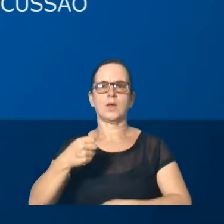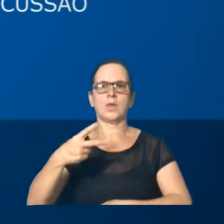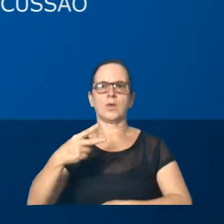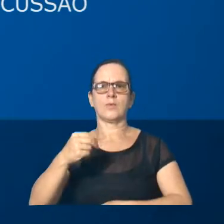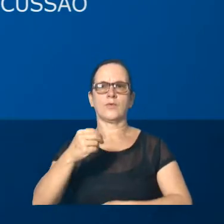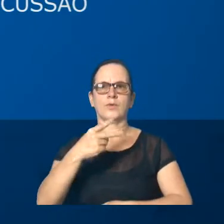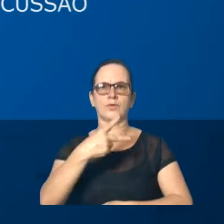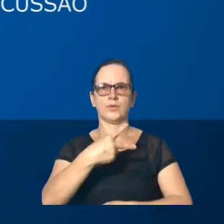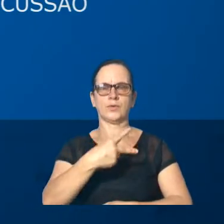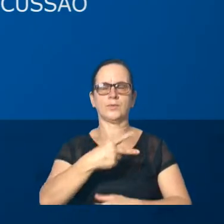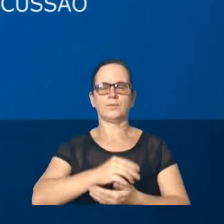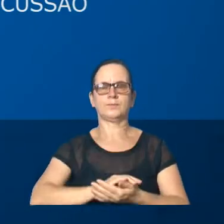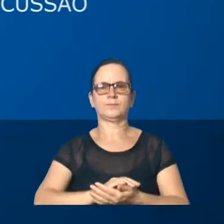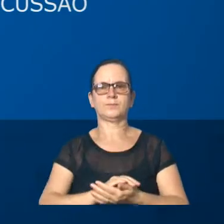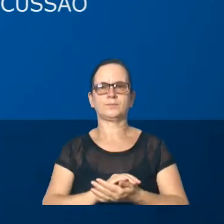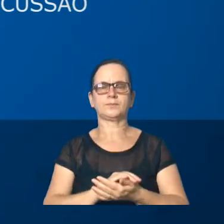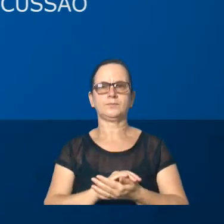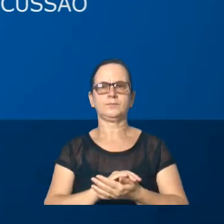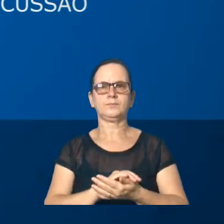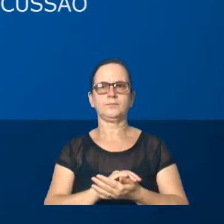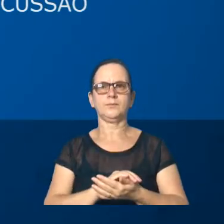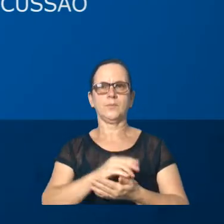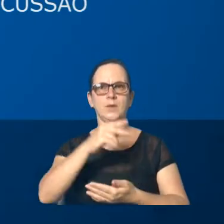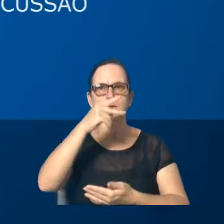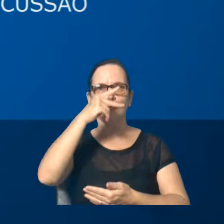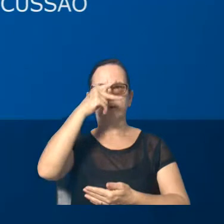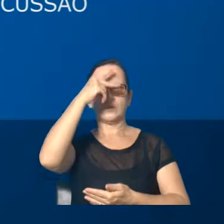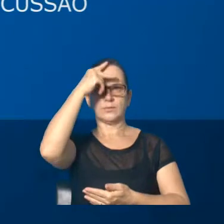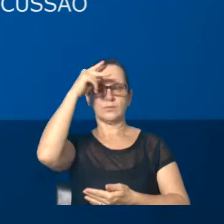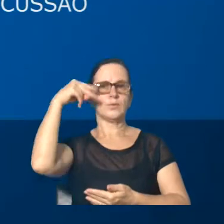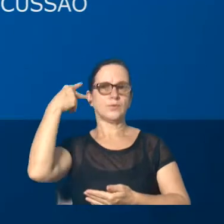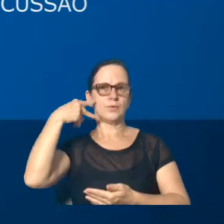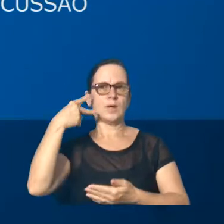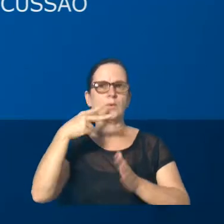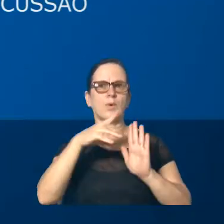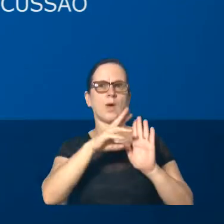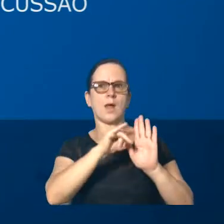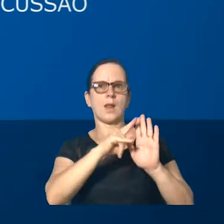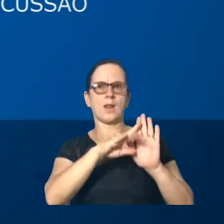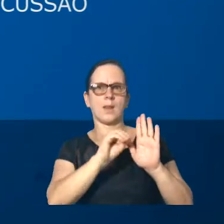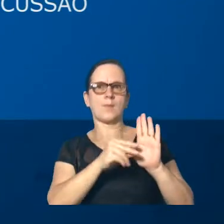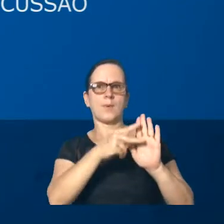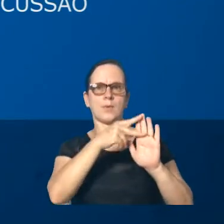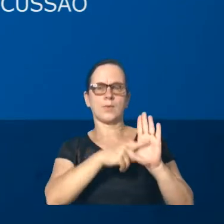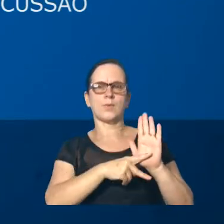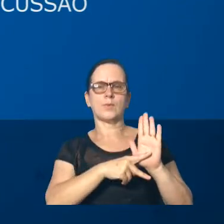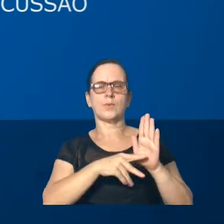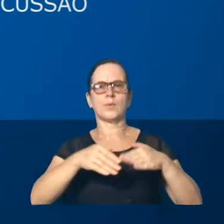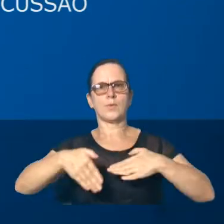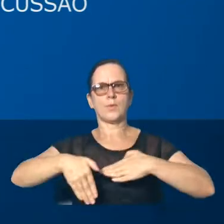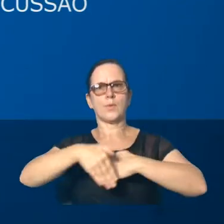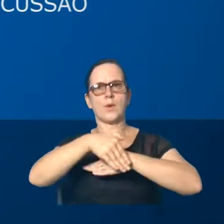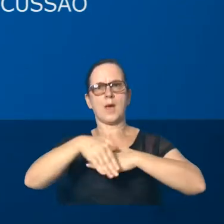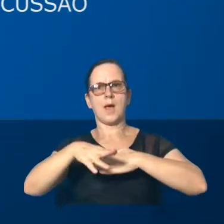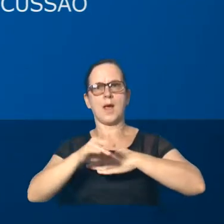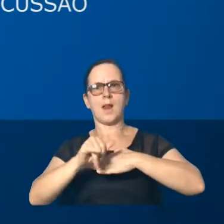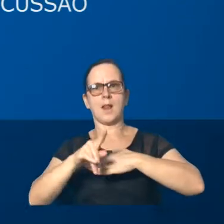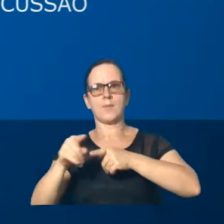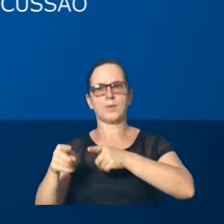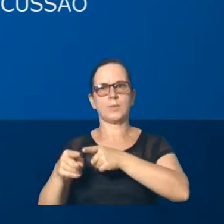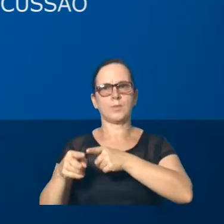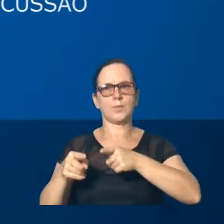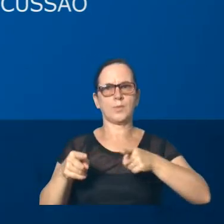do vereador Rodrigo Alemão, que denomina Alameda Geni Batista Ângelo, o acesso 1, prolongamento da